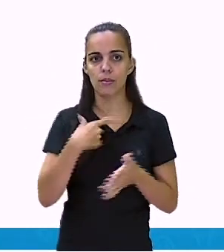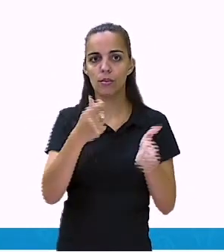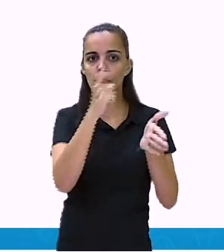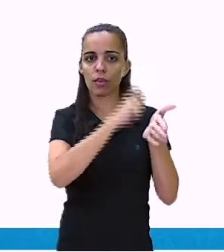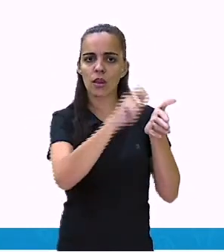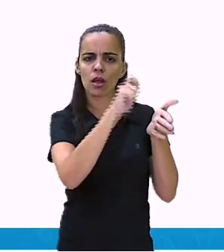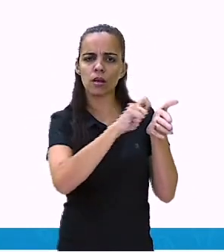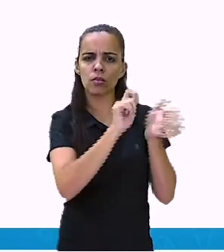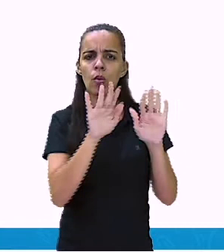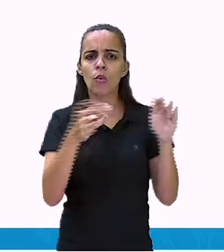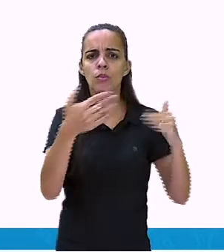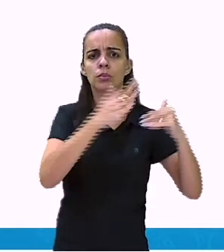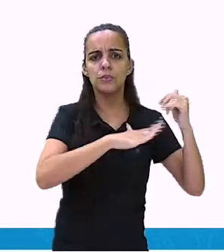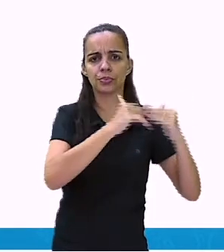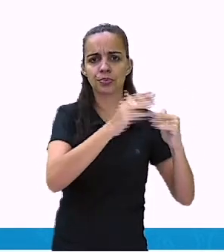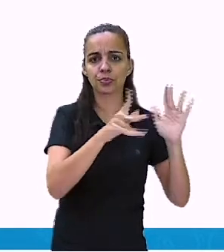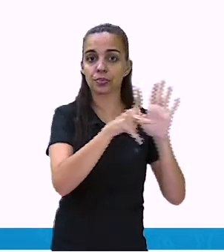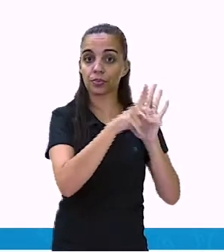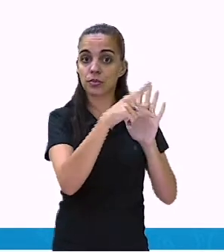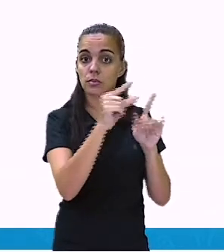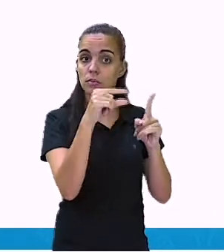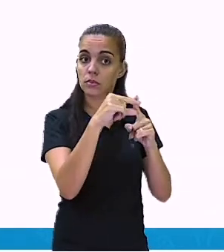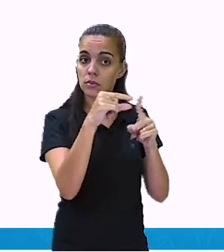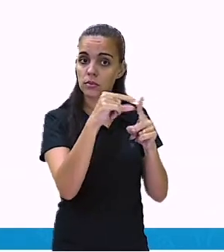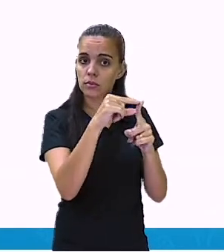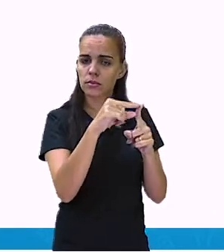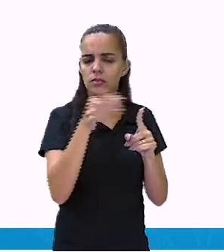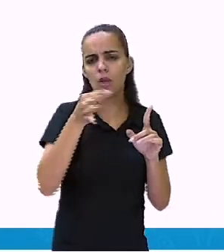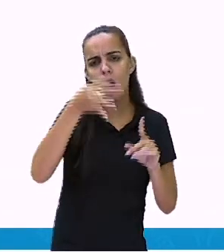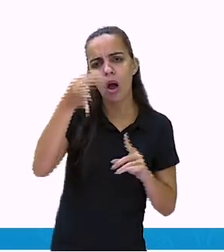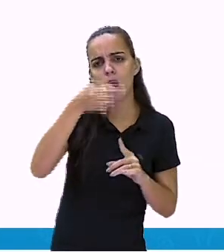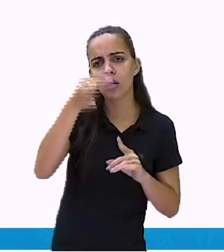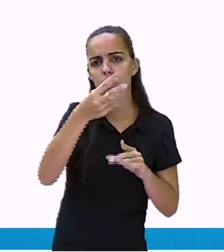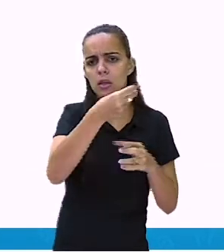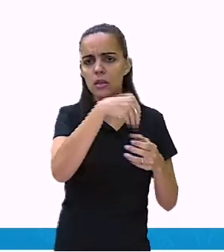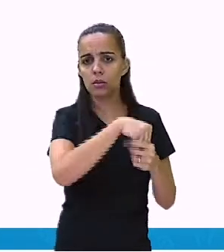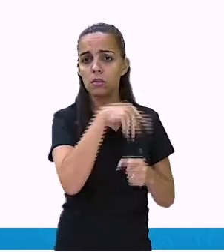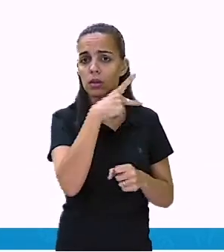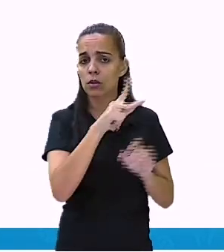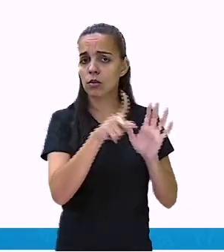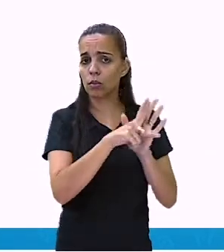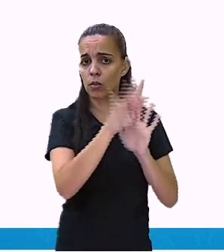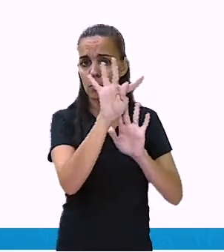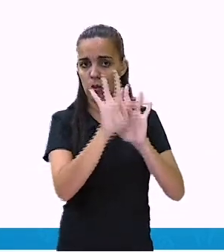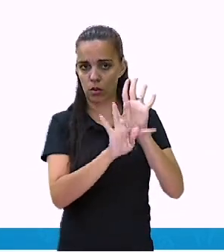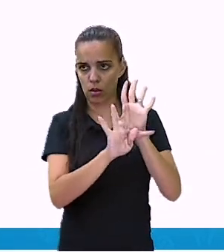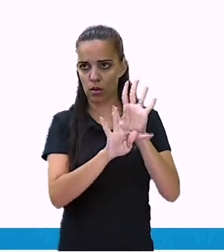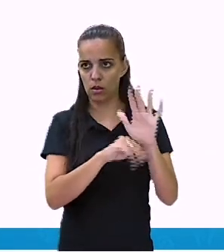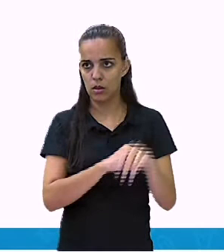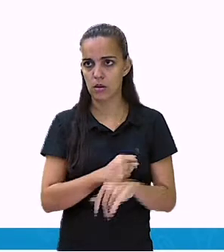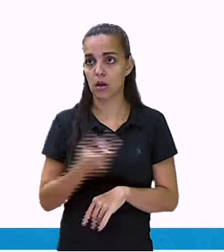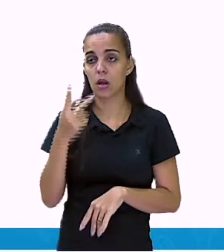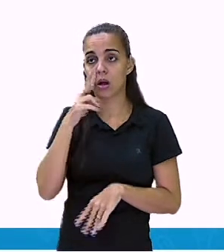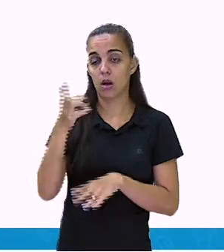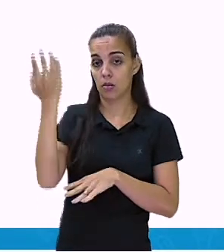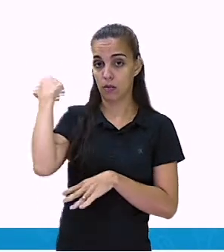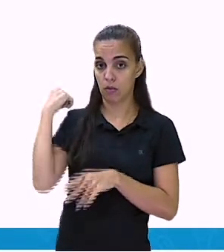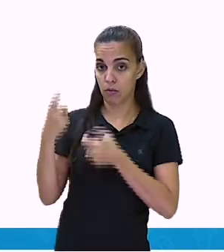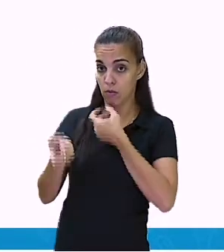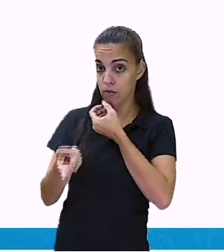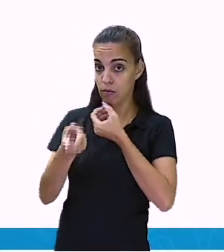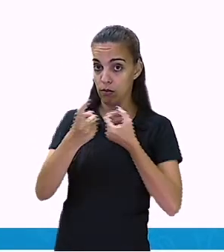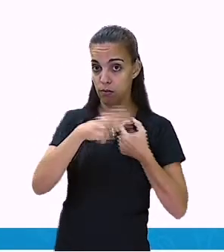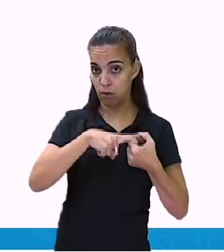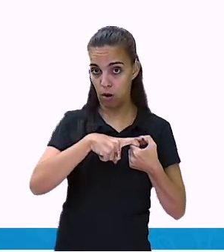Escreva qual a função dessas palavras na argumentação do texto. Aí você tem que fazer o quê?